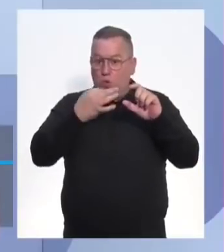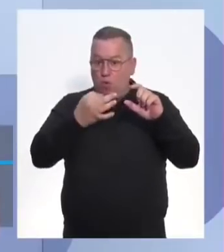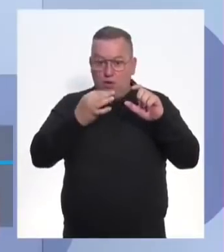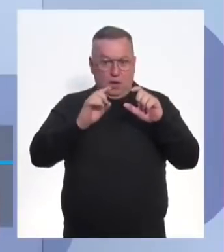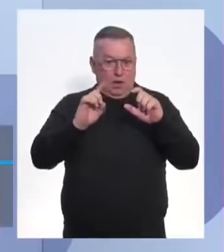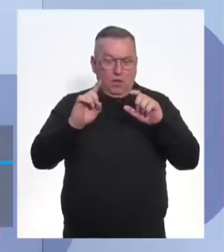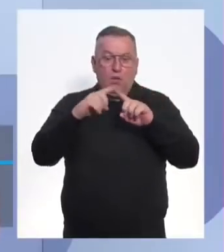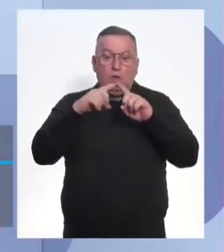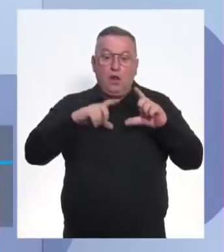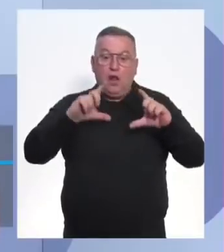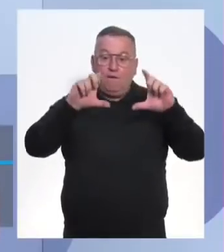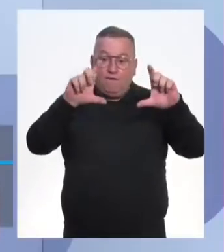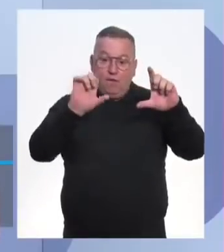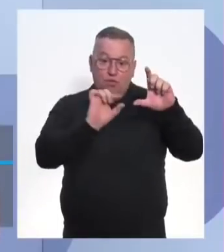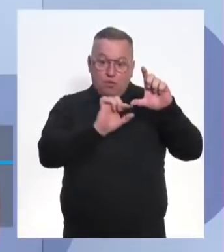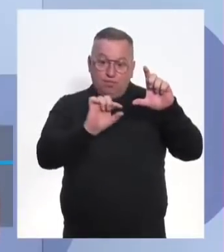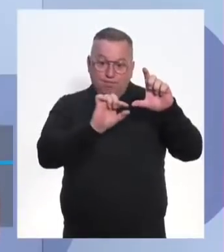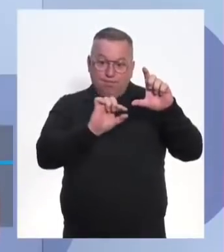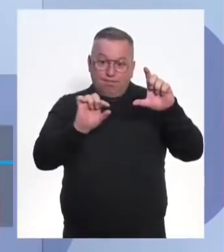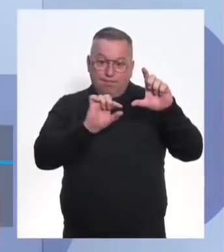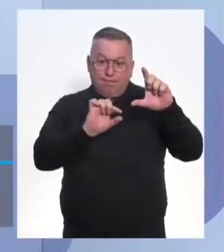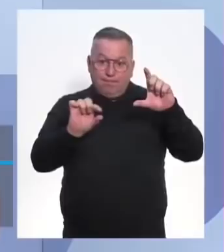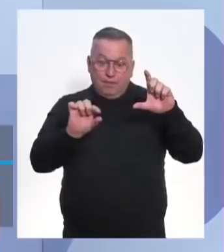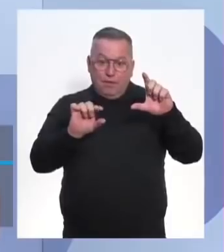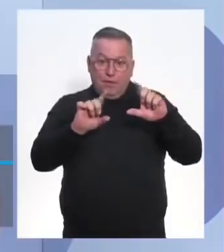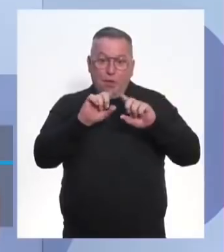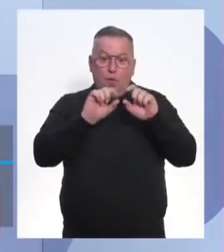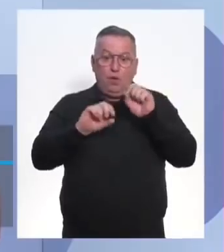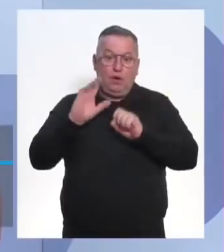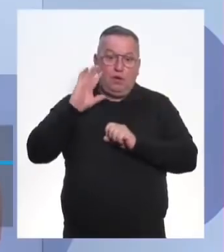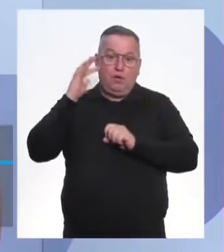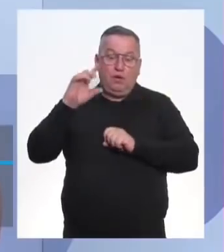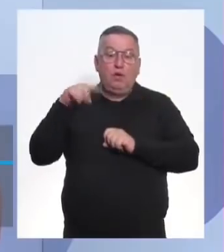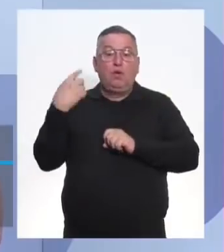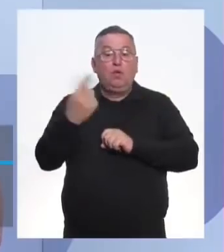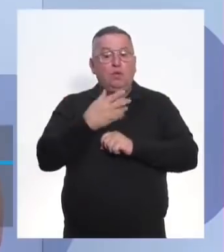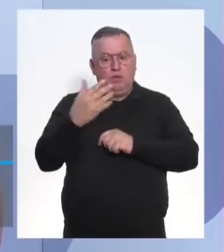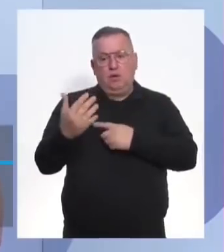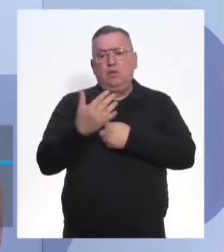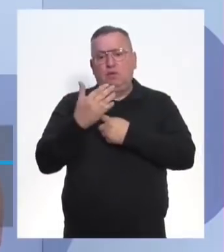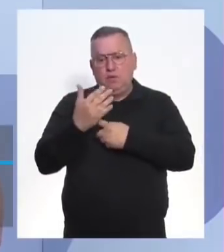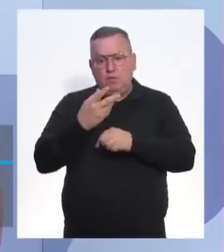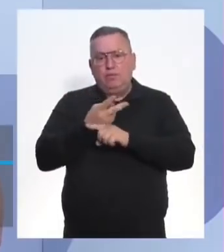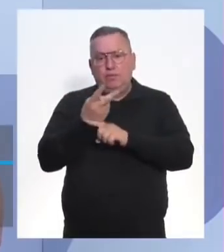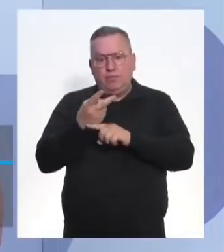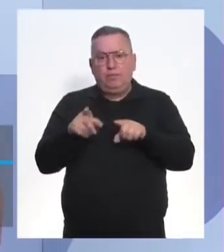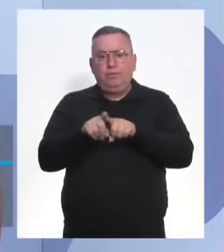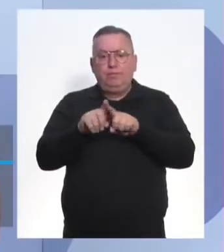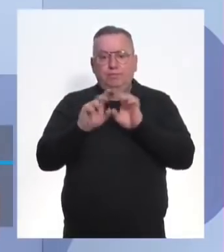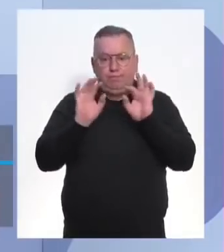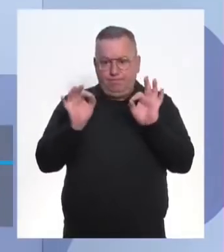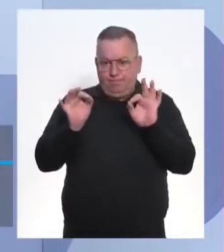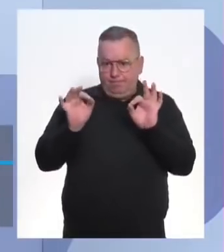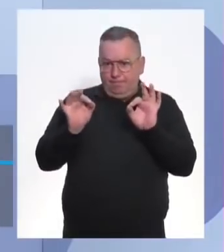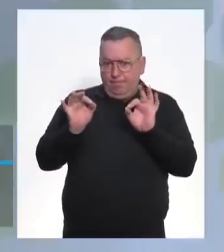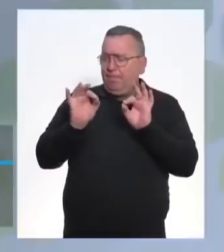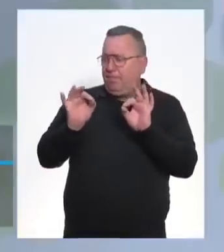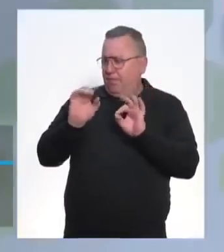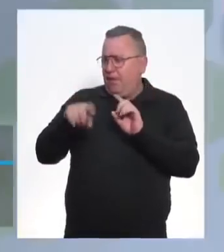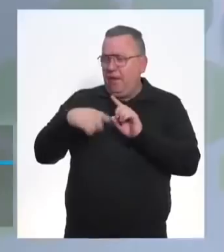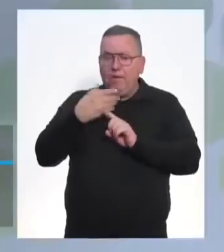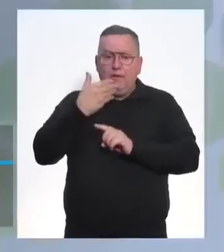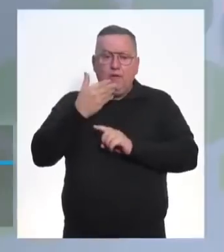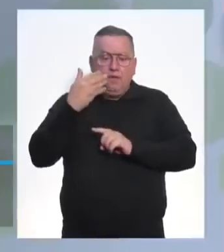comentário, porque estando na descrição da foto, até nos ajuda a fazer a localização, certo? Sim, fica muito mais